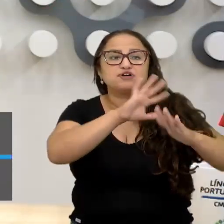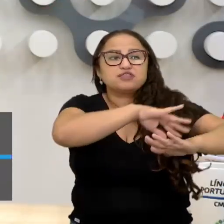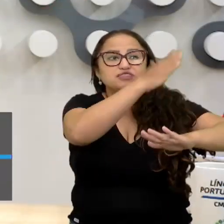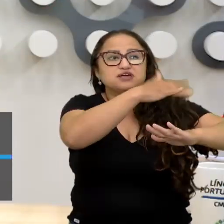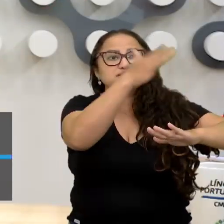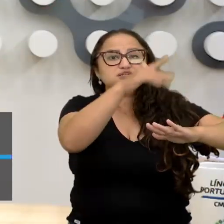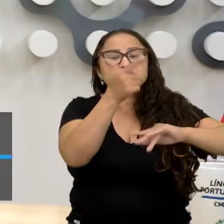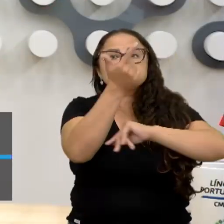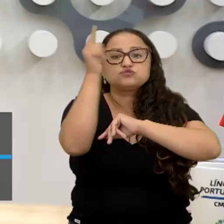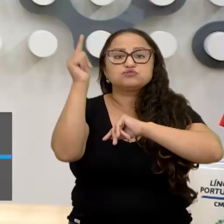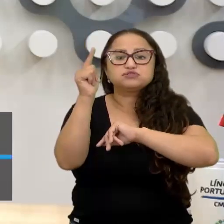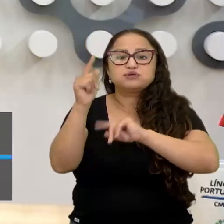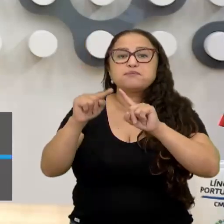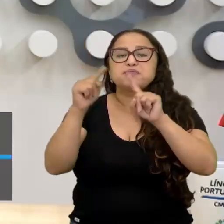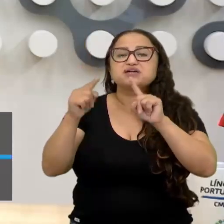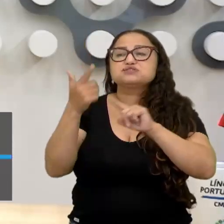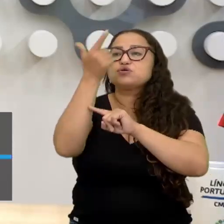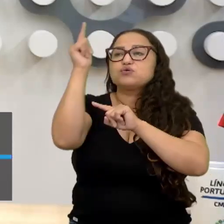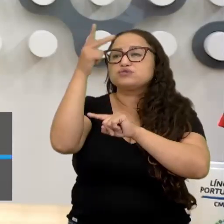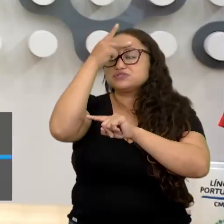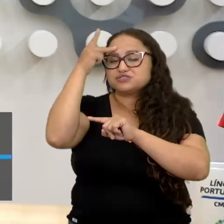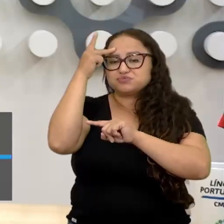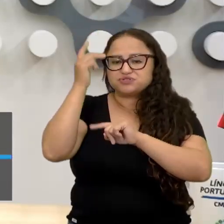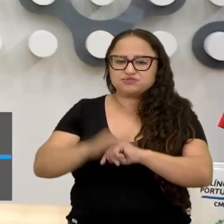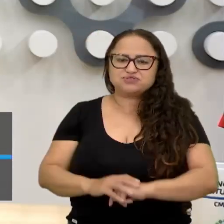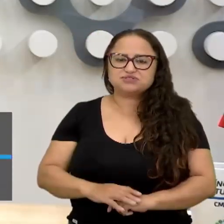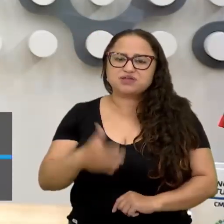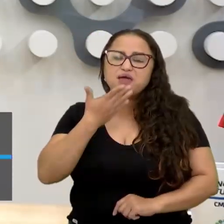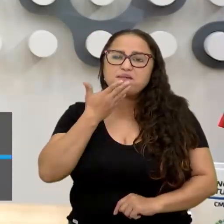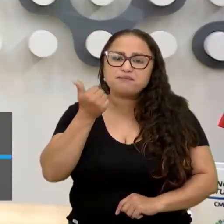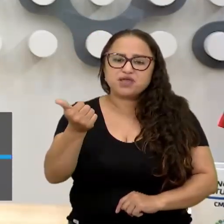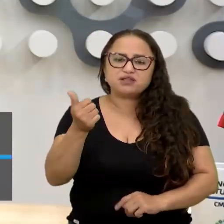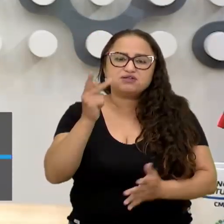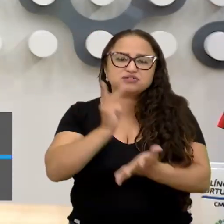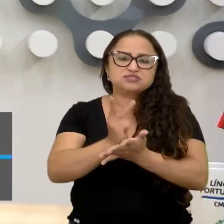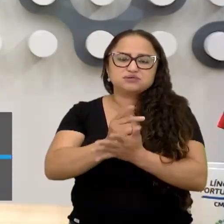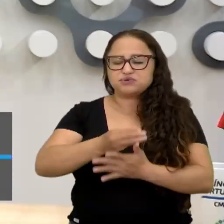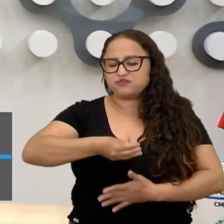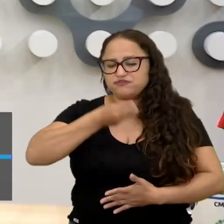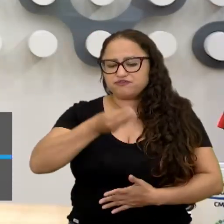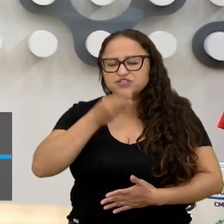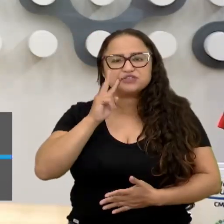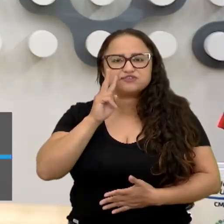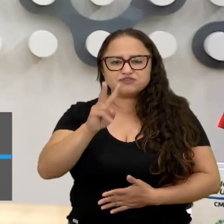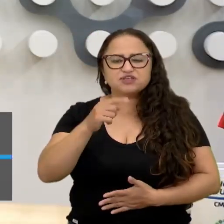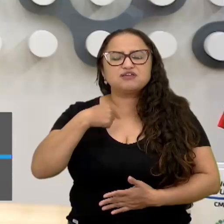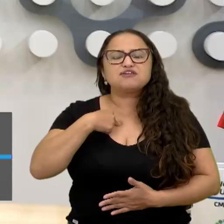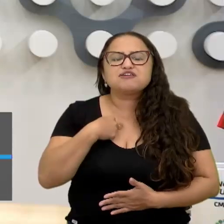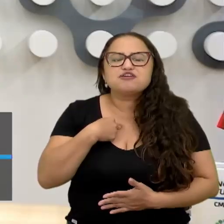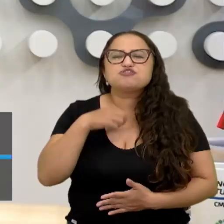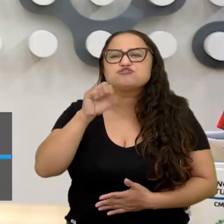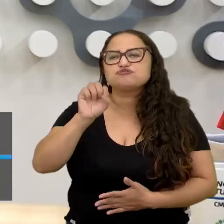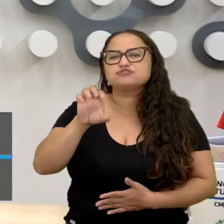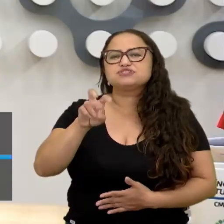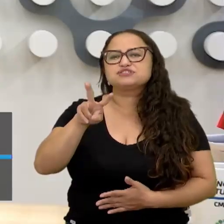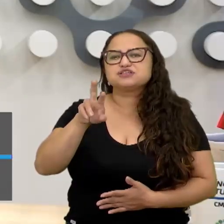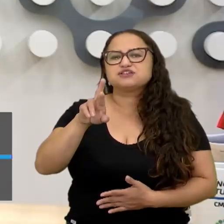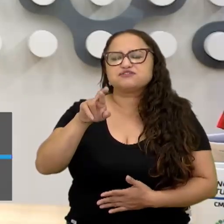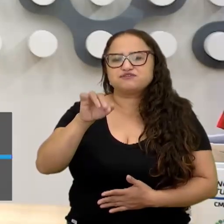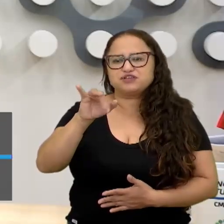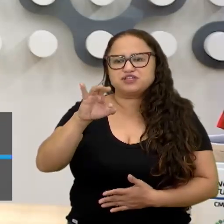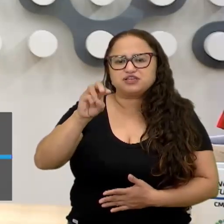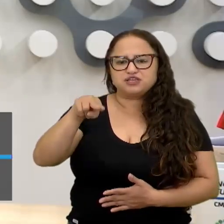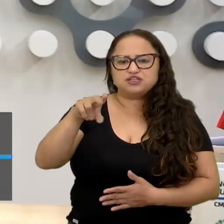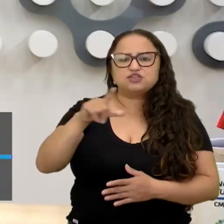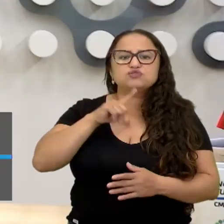Severinos iguais a ele. E ele fala, olha, então, para que melhor fique acompanhando a história da minha vida, eu sou o Severino que em vossa presença emigra.